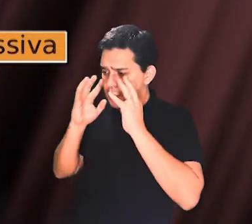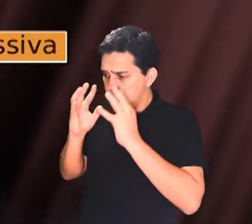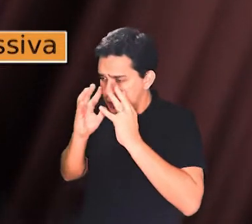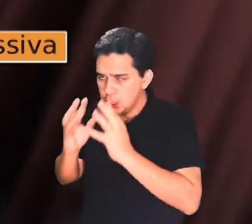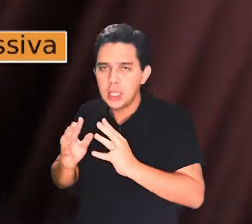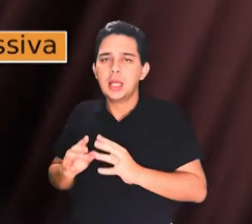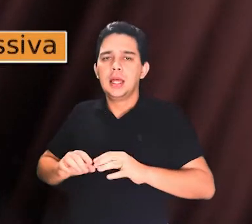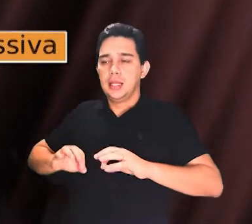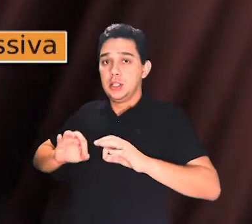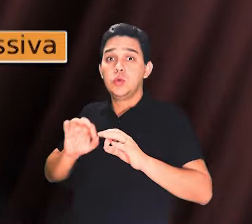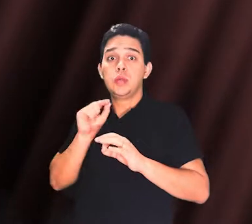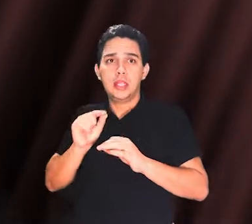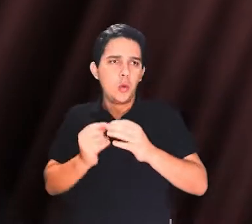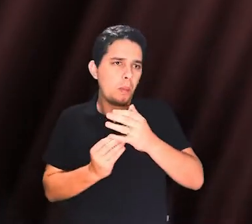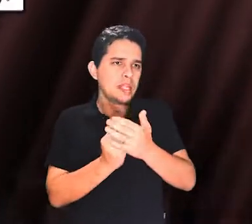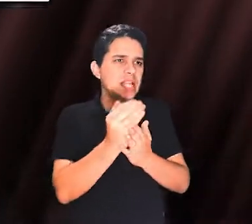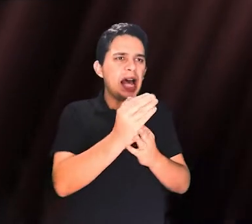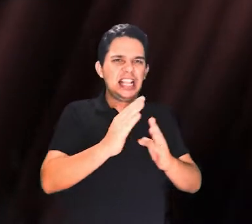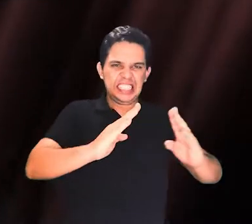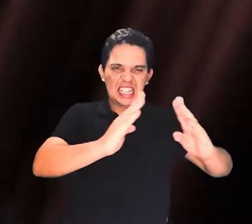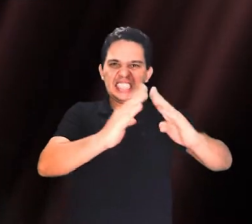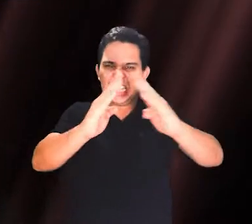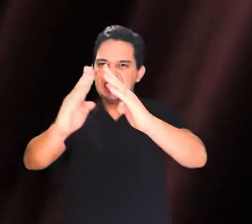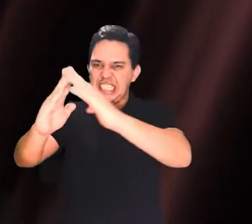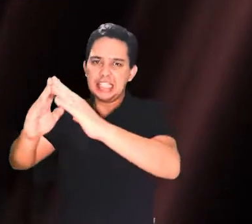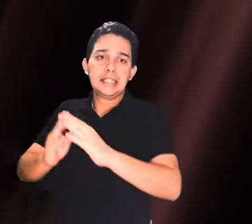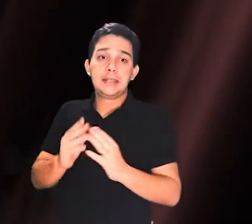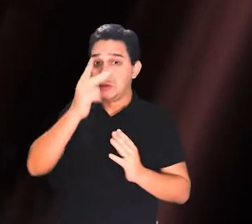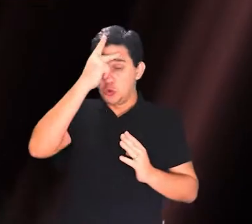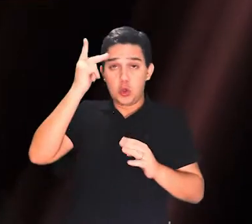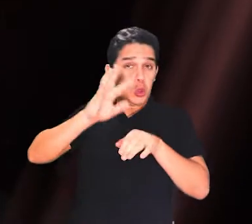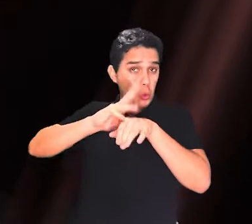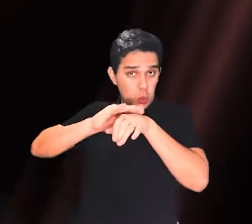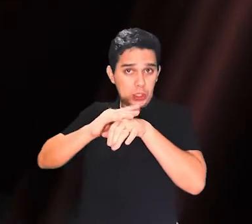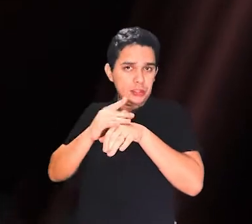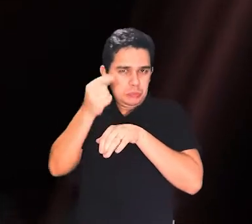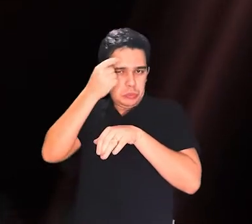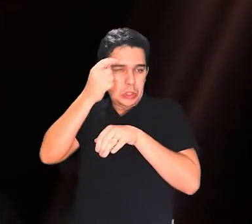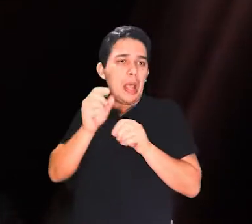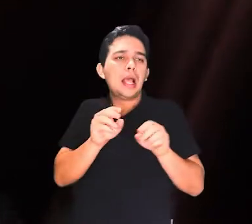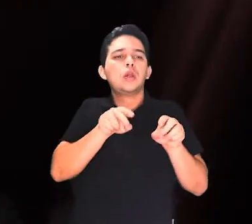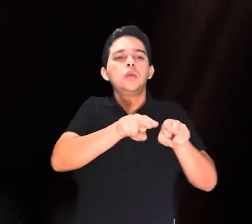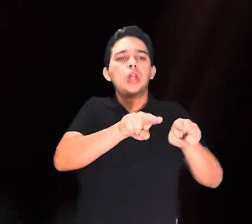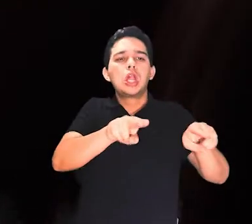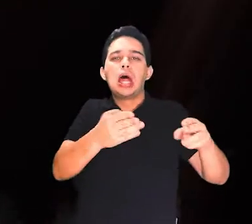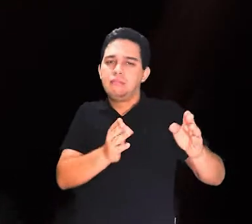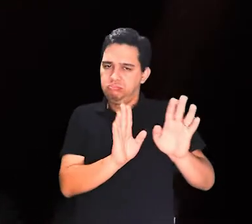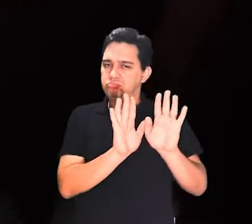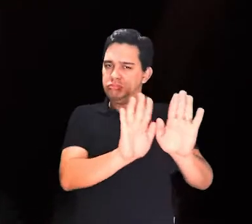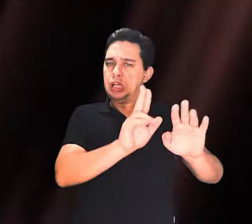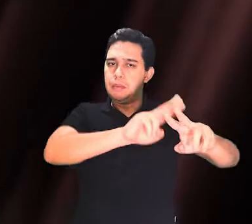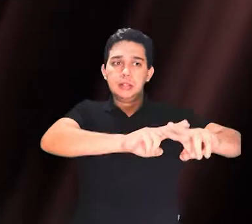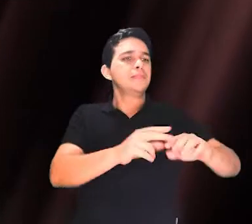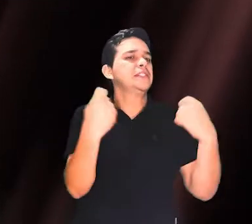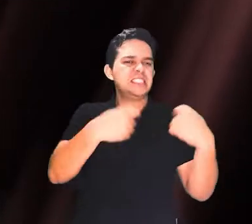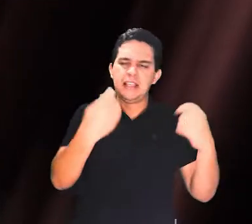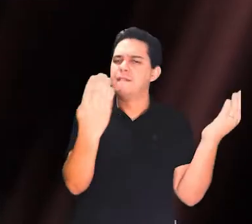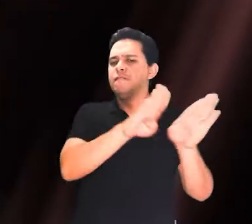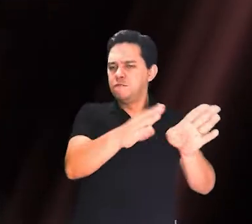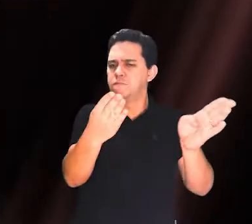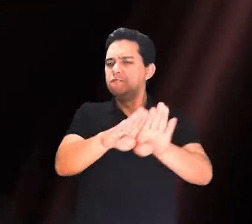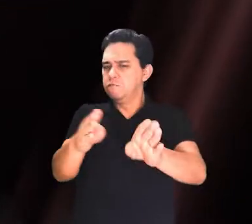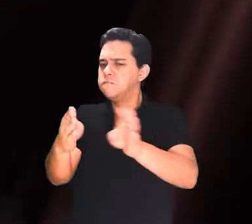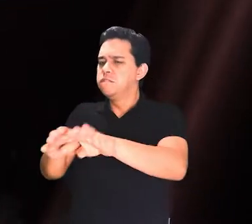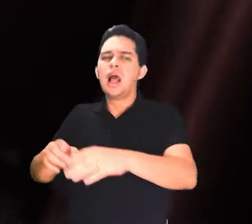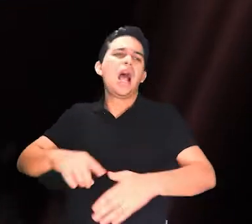com deficiência. E as de saúde para acabar com esses hospitais psiquiátricos e implementar as residências terapêuticas, os